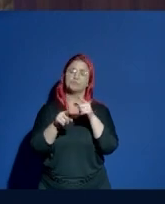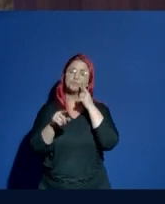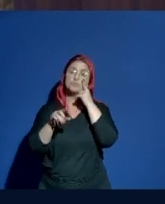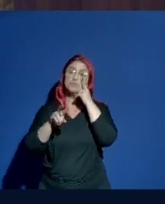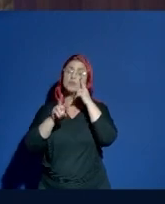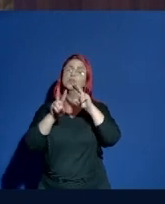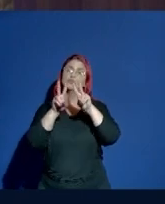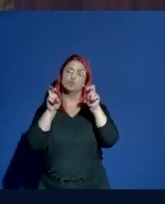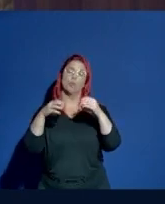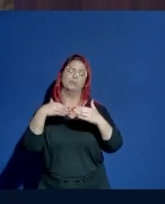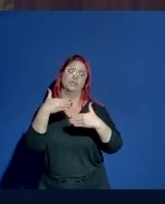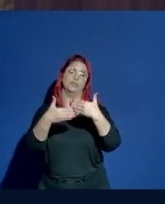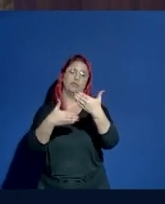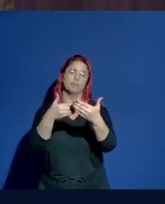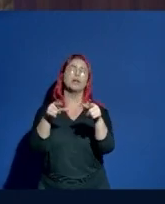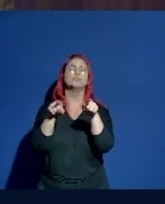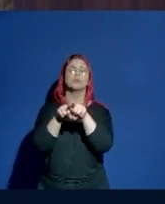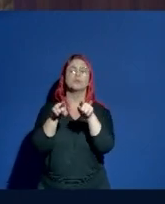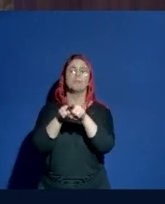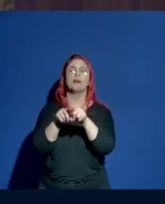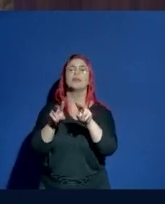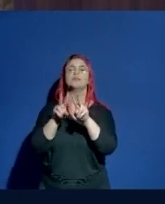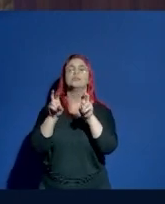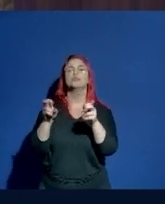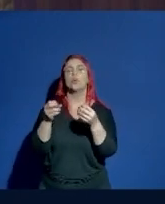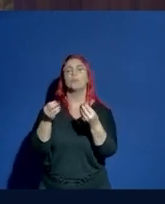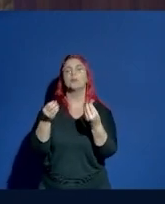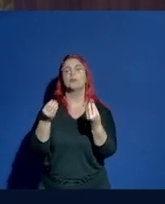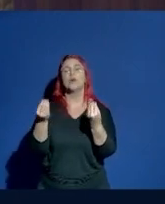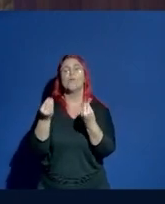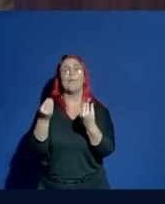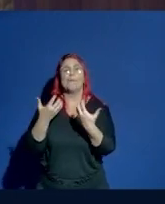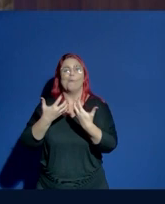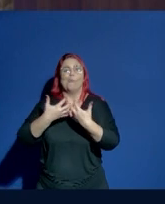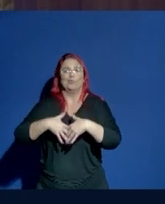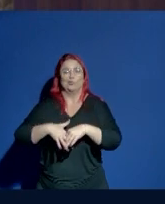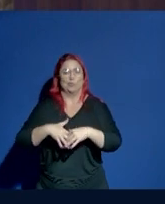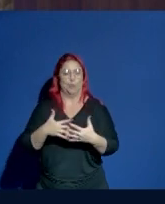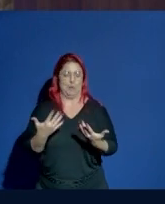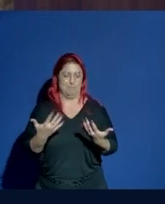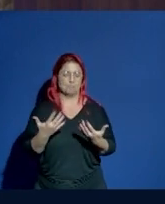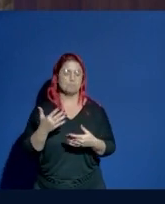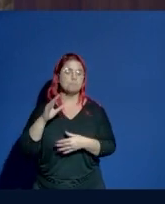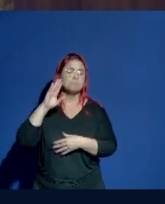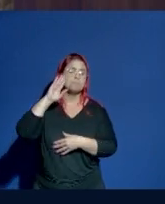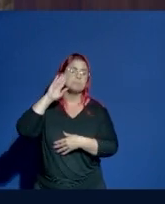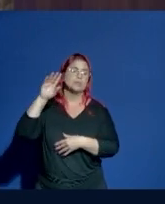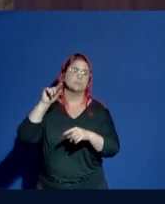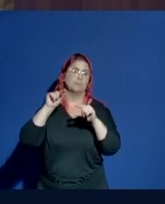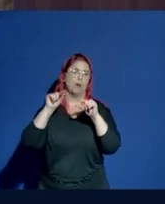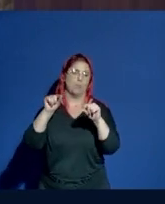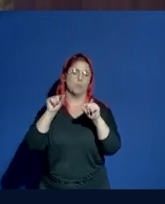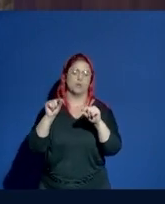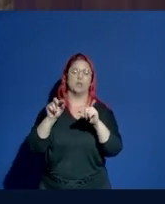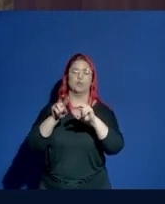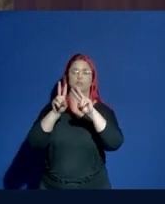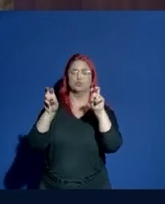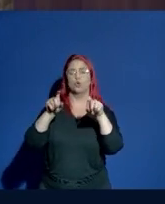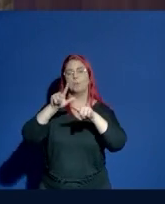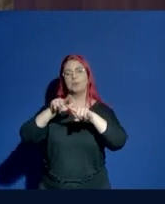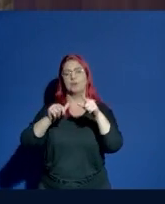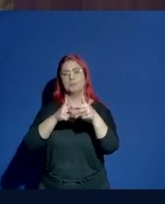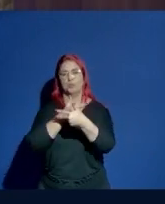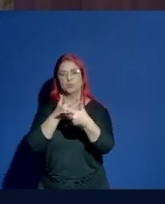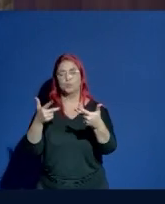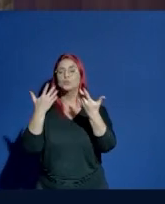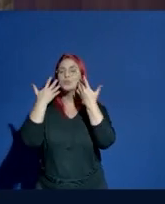falando aqui agora, e muita parte de processo. Né? Quando a gente olha, principalmente aqui falando do setor de bioinsumos, a gente